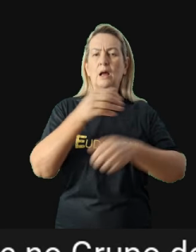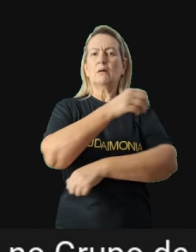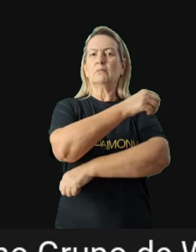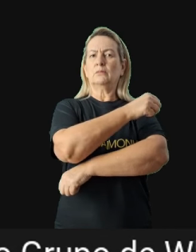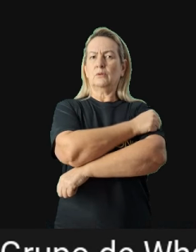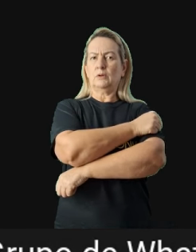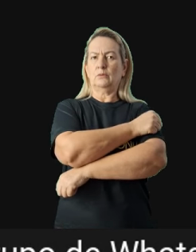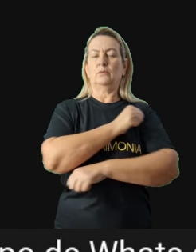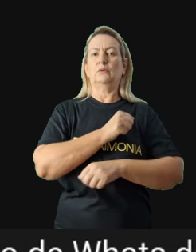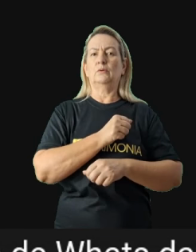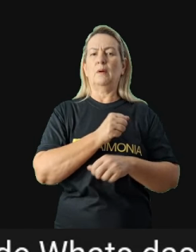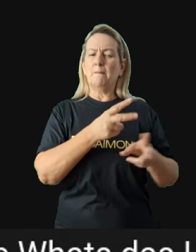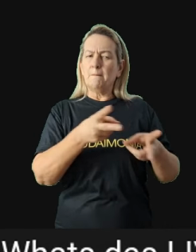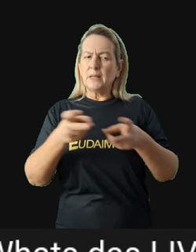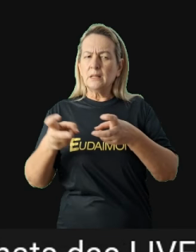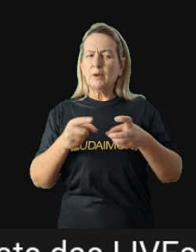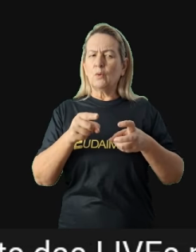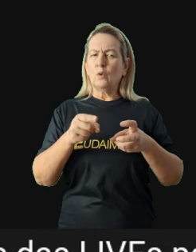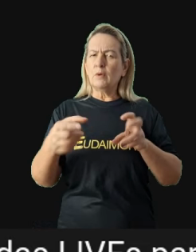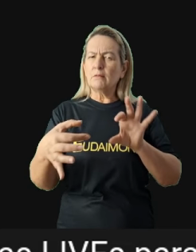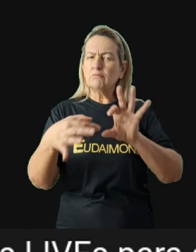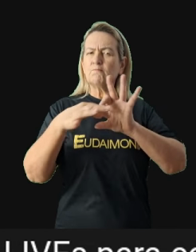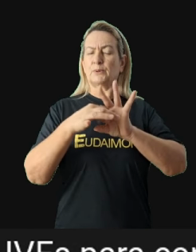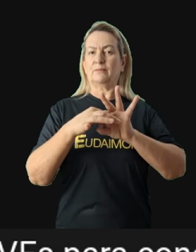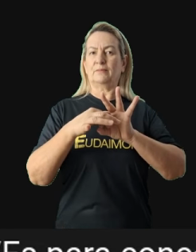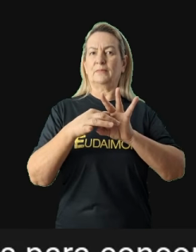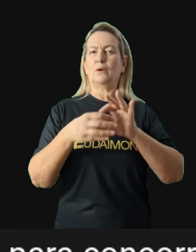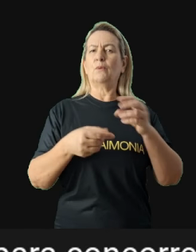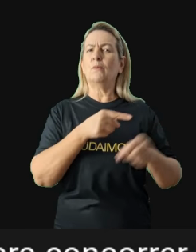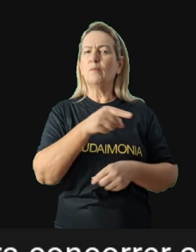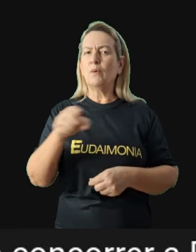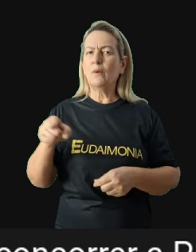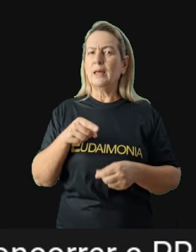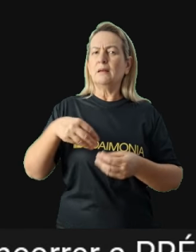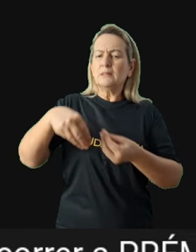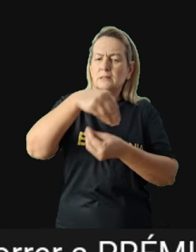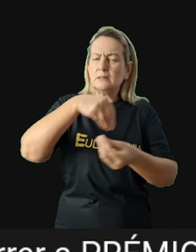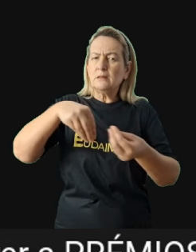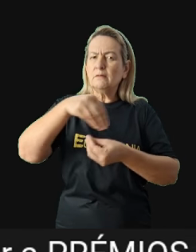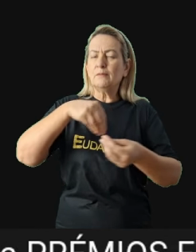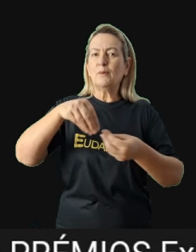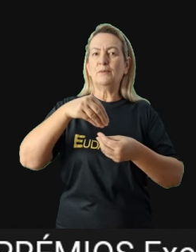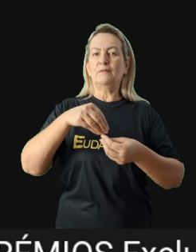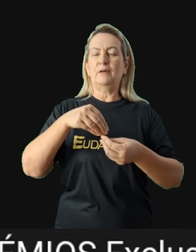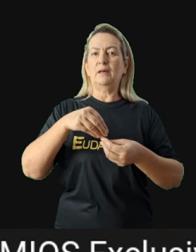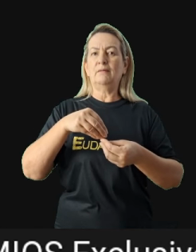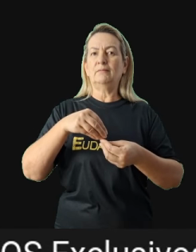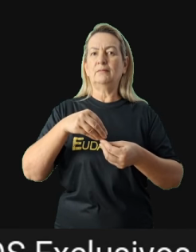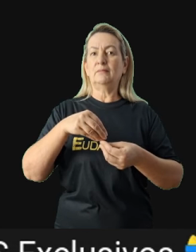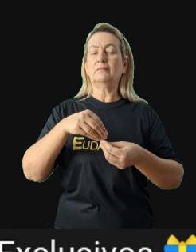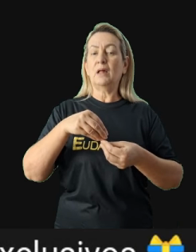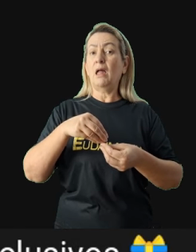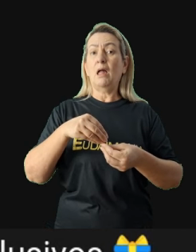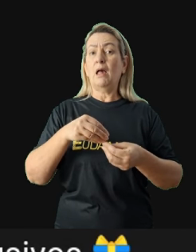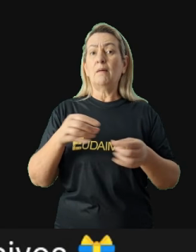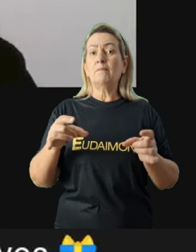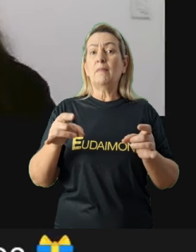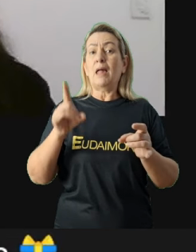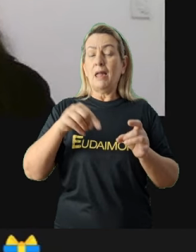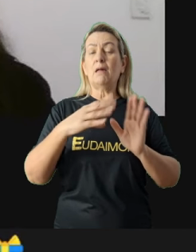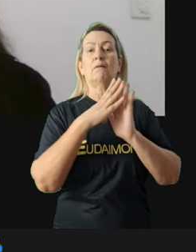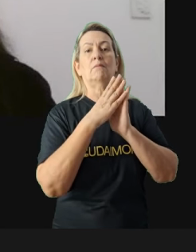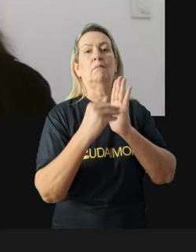gente pensar, se a gente focar no aluno e perceber como é que eu engajo ele, como é que eu trago ele para esse